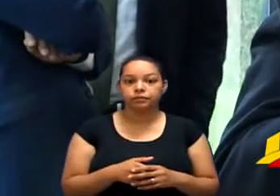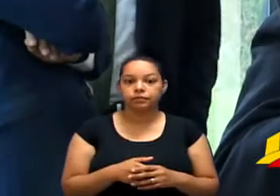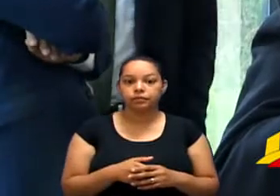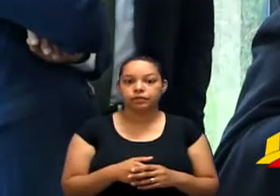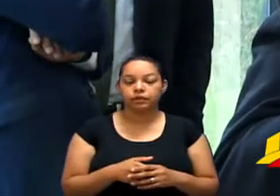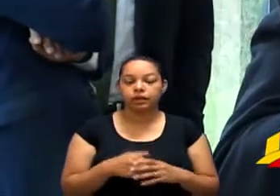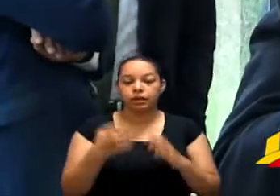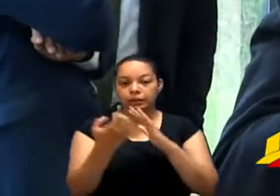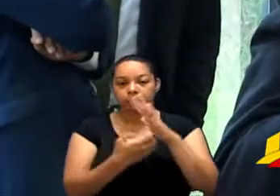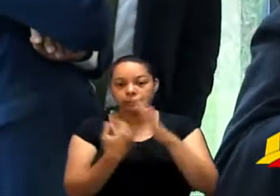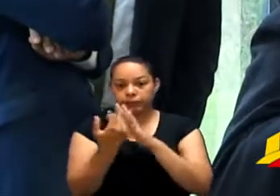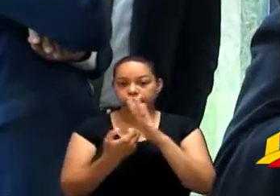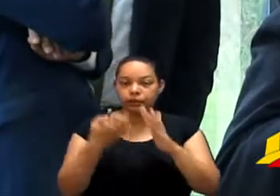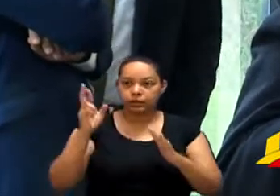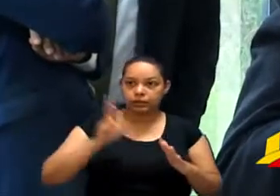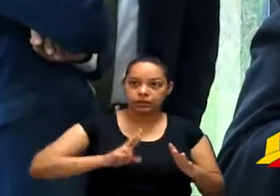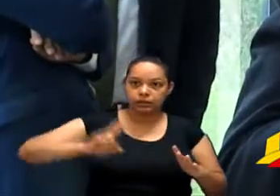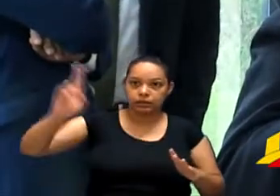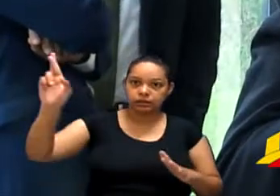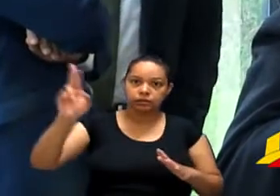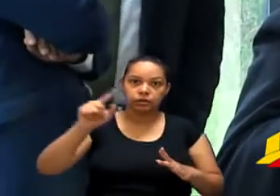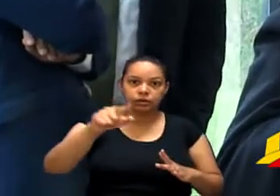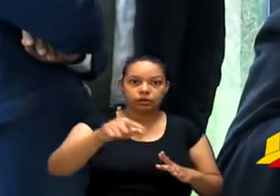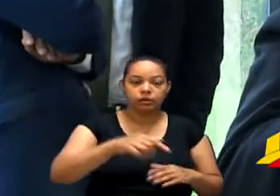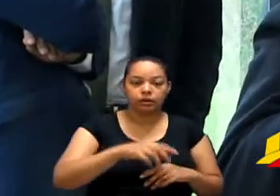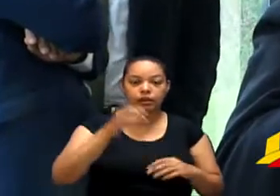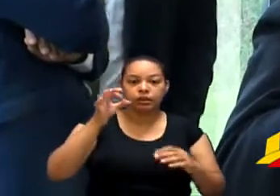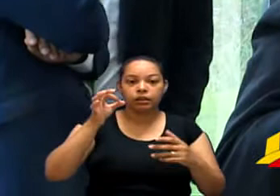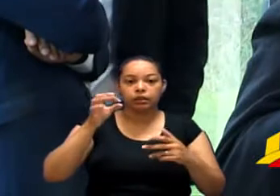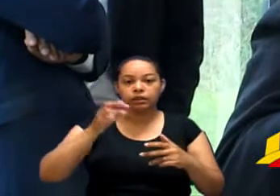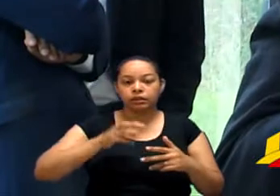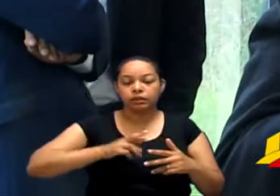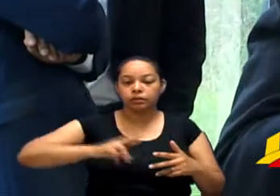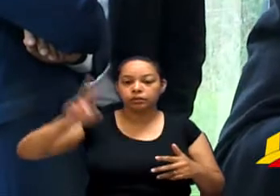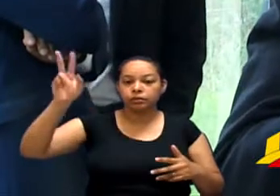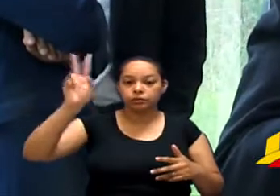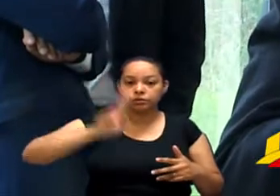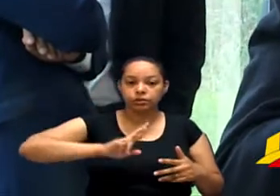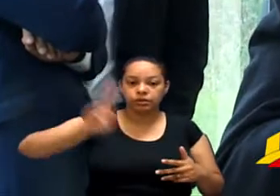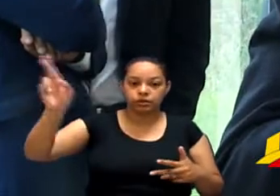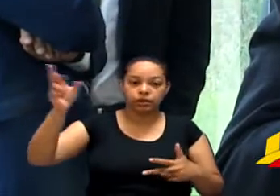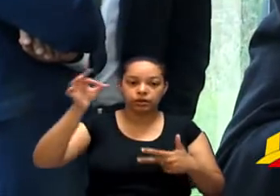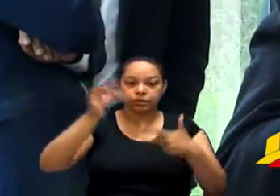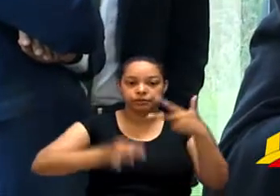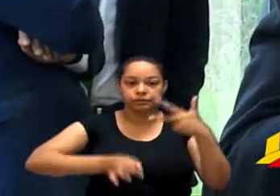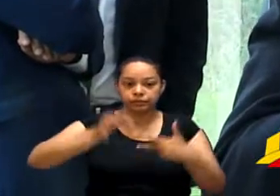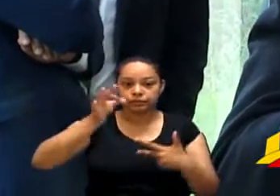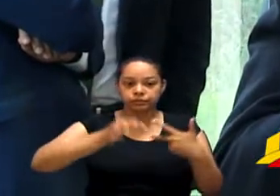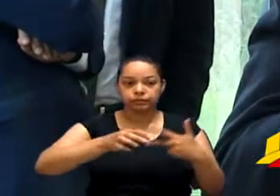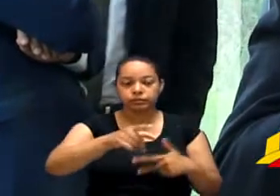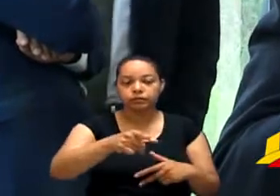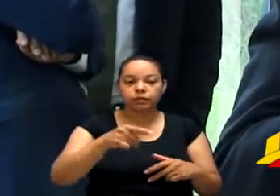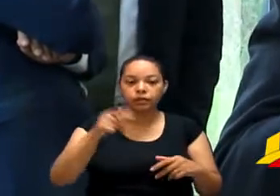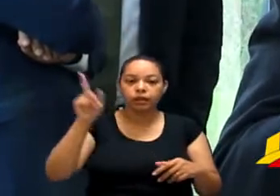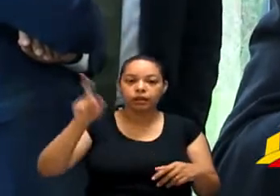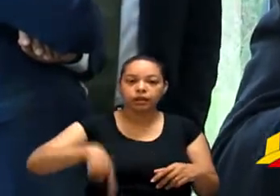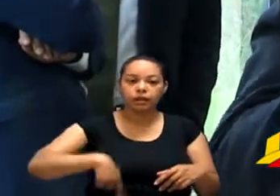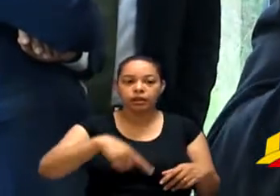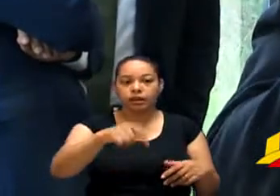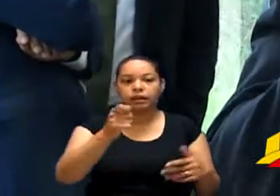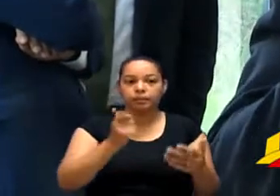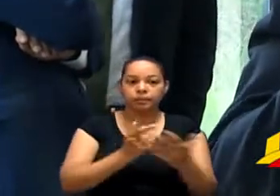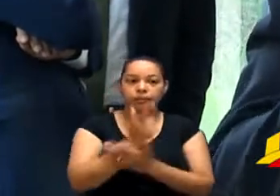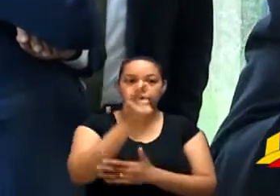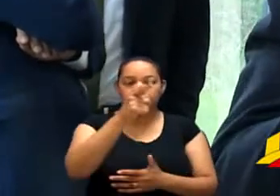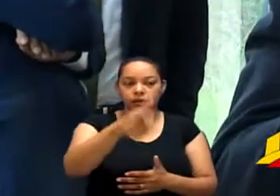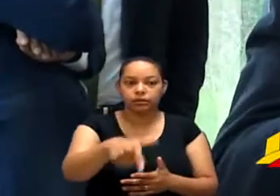de serviço que tem gestão exclusiva do Chefe executivo disse isto tá o serviço público é remunerados